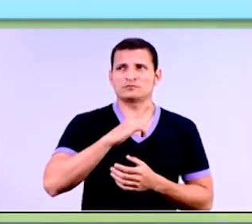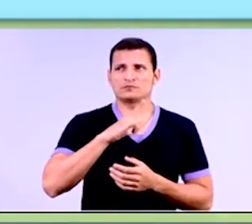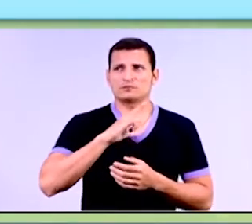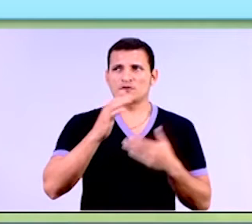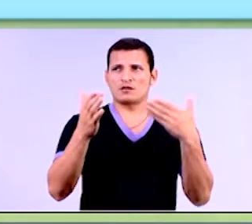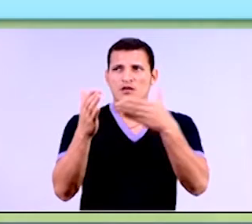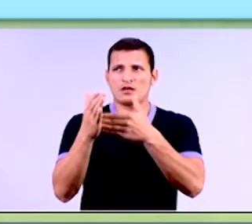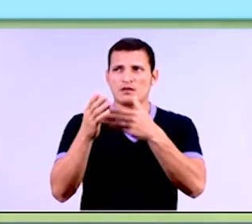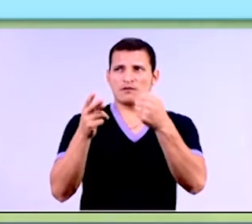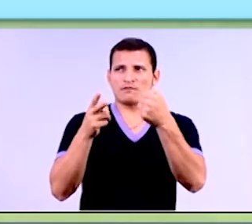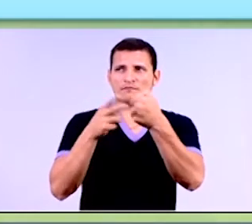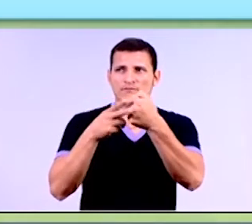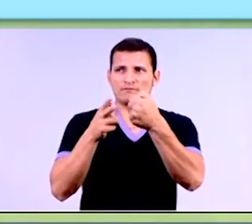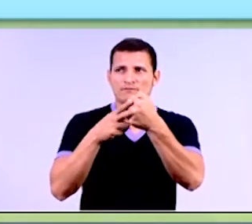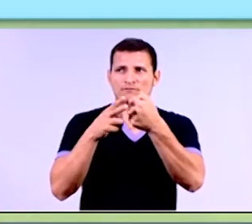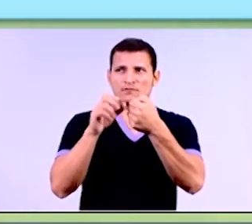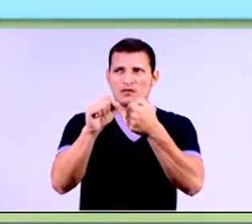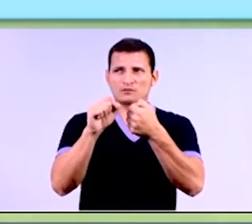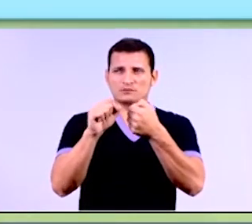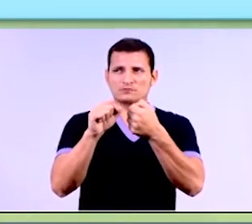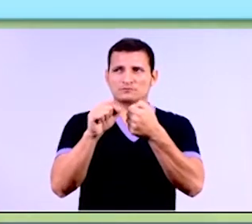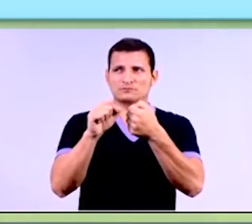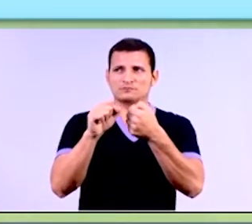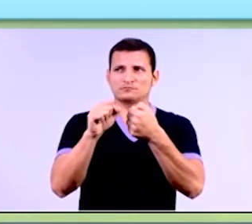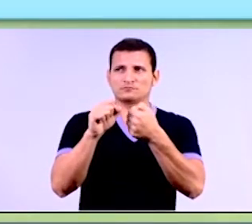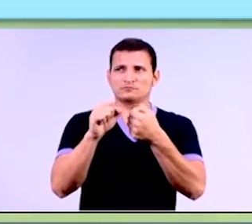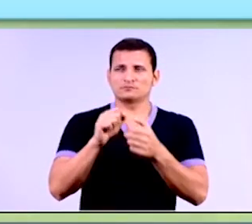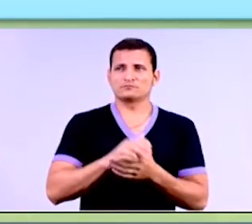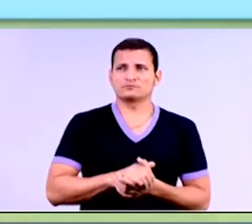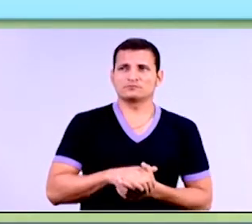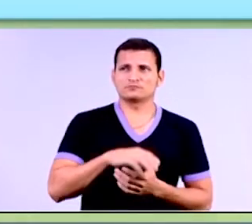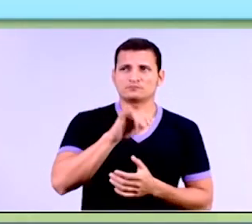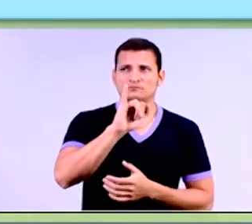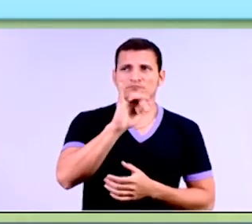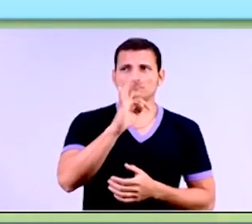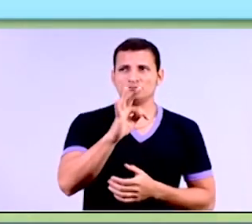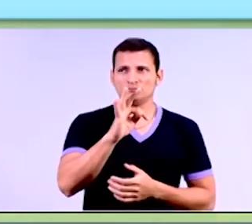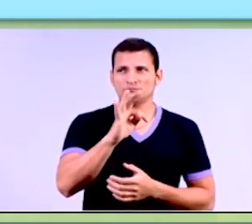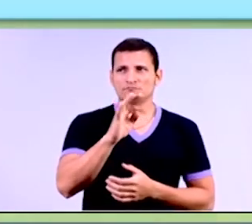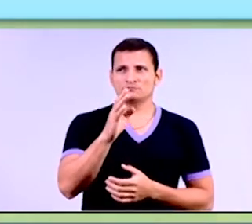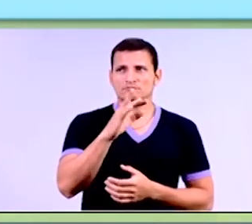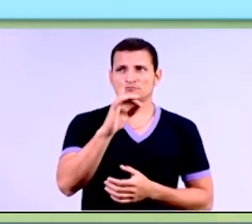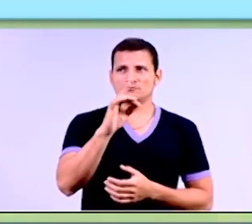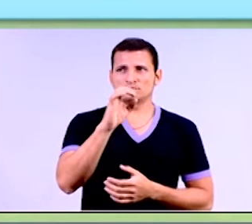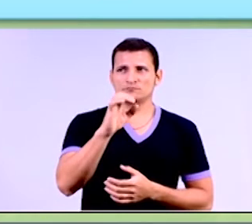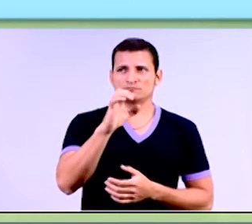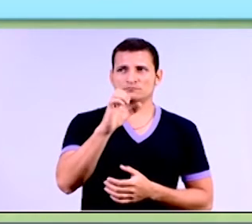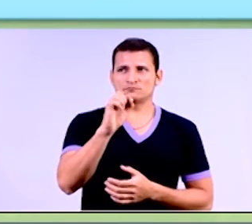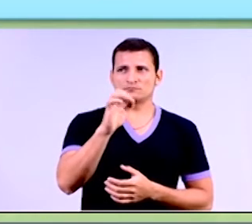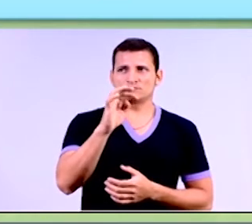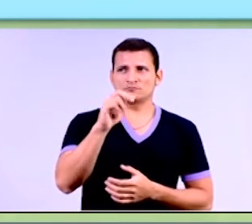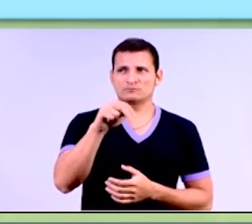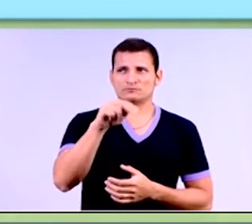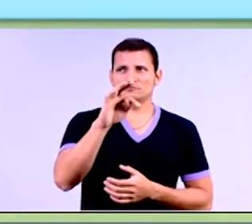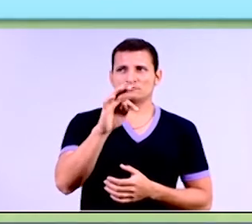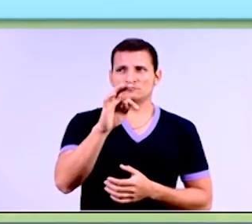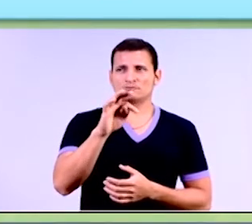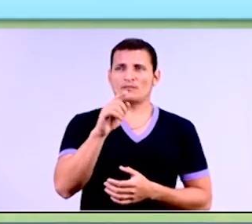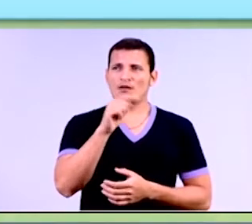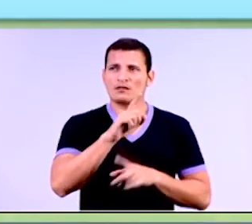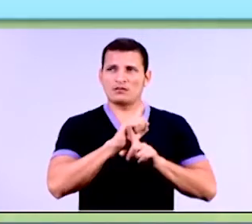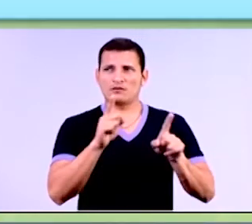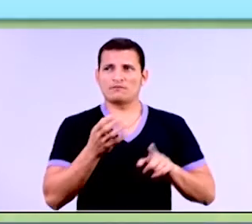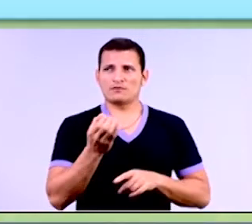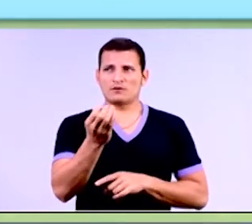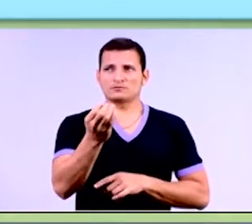no verbo. Ele viaja muito. It doesn't travel a lot. Ele não viaja muito. E na